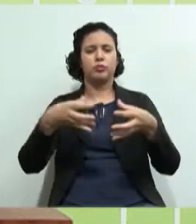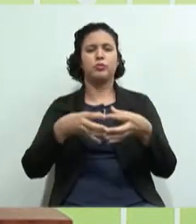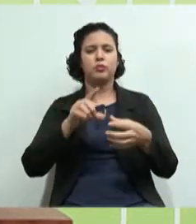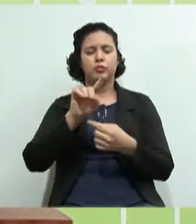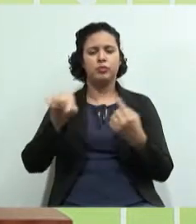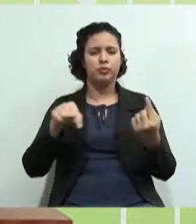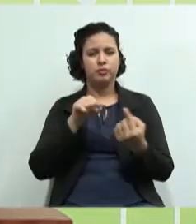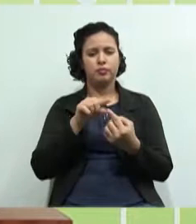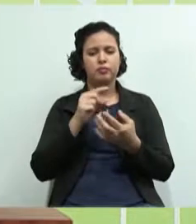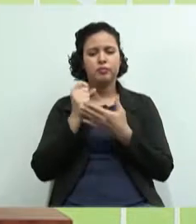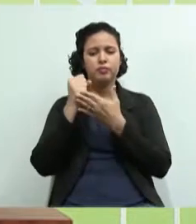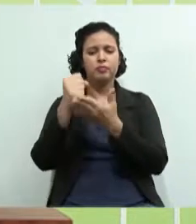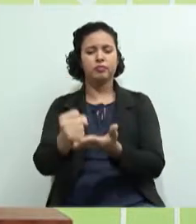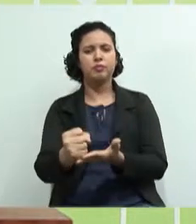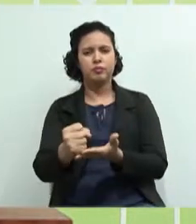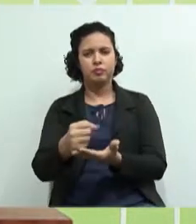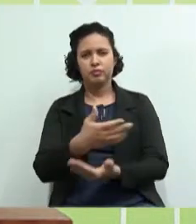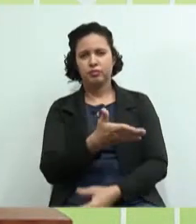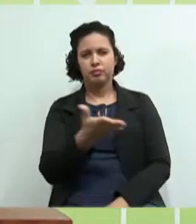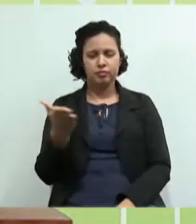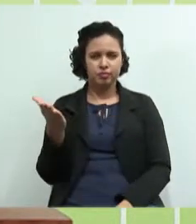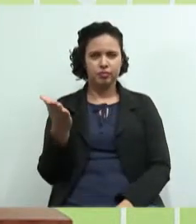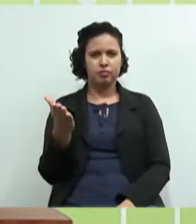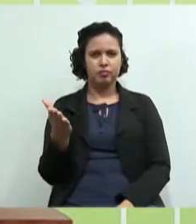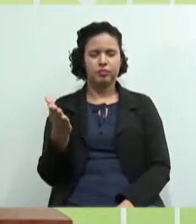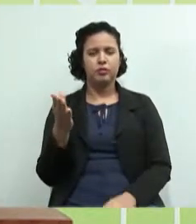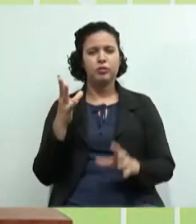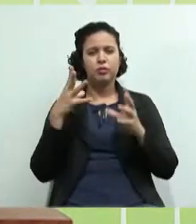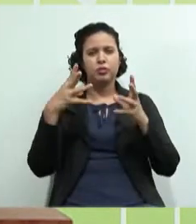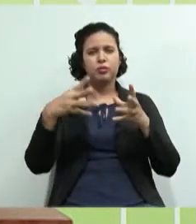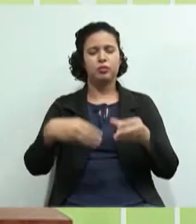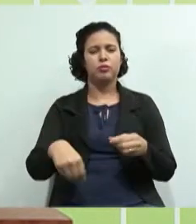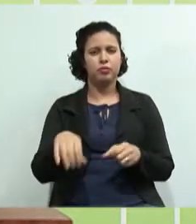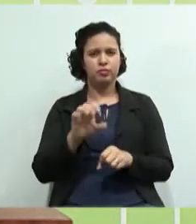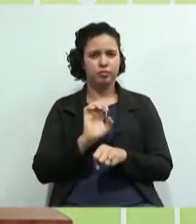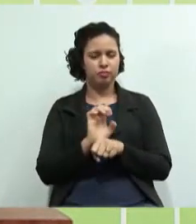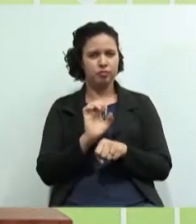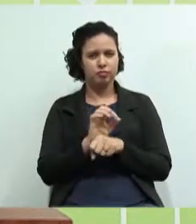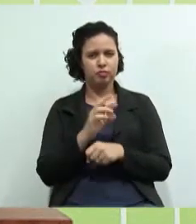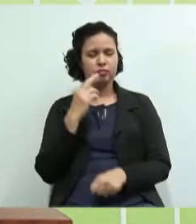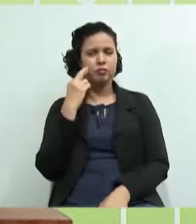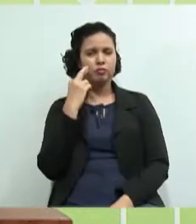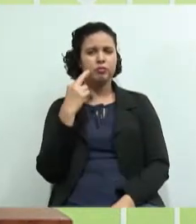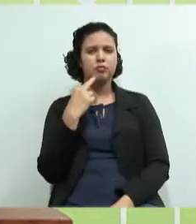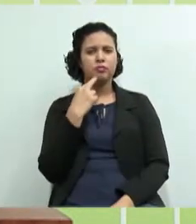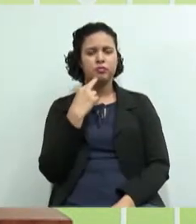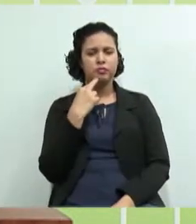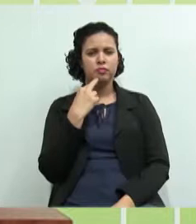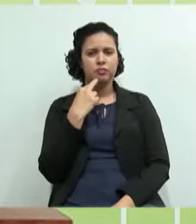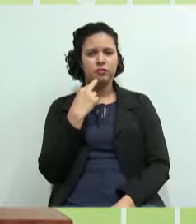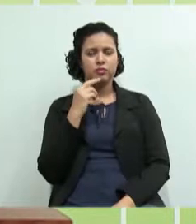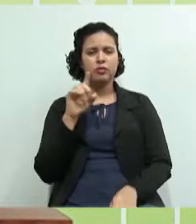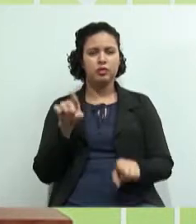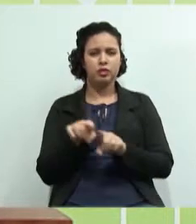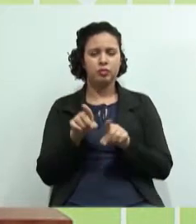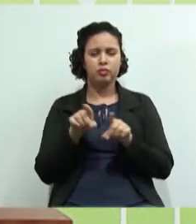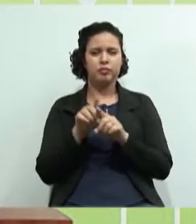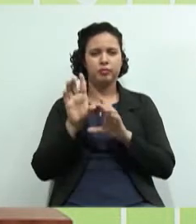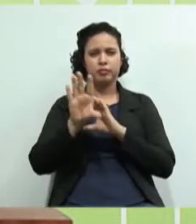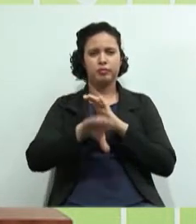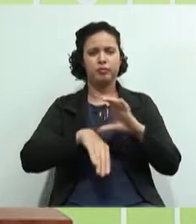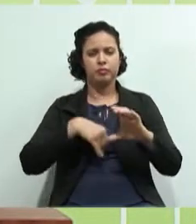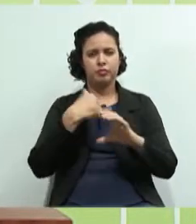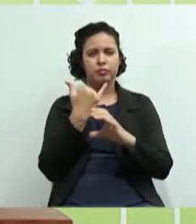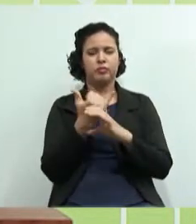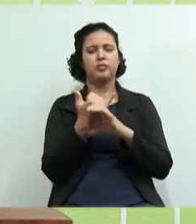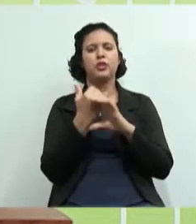que é transmitir essa teleaula para você aí em todo o estado de Rondônia. E é claro, depois essa teleaula sobe aí para o nosso canal do YouTube e todo